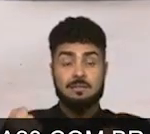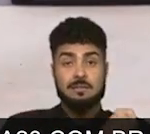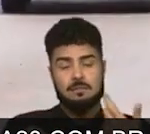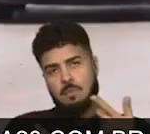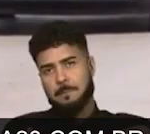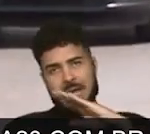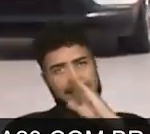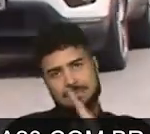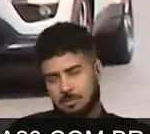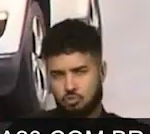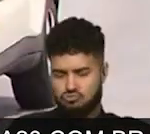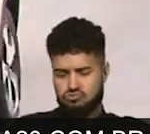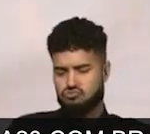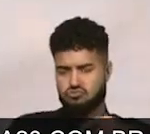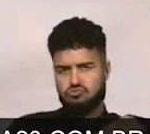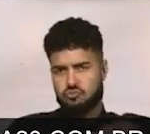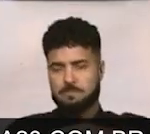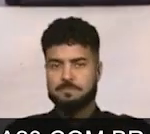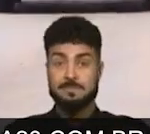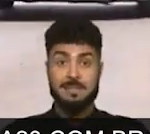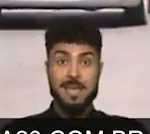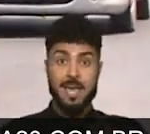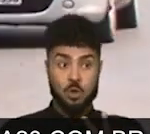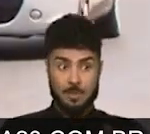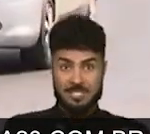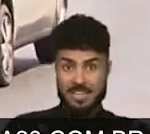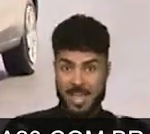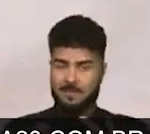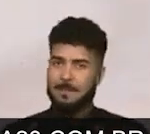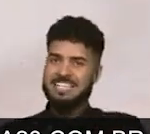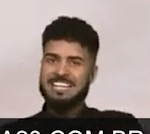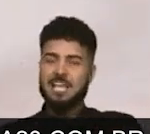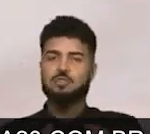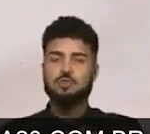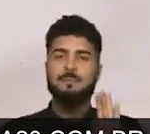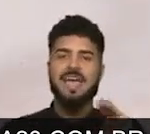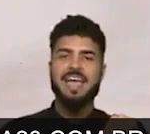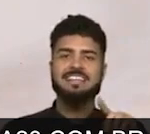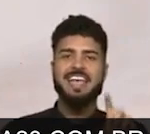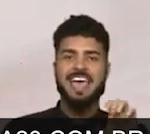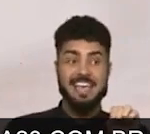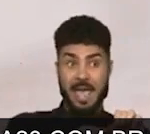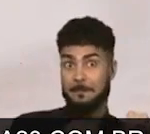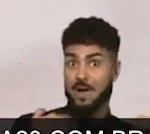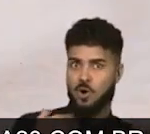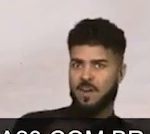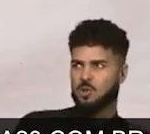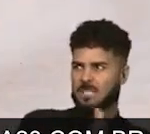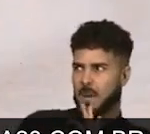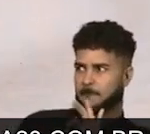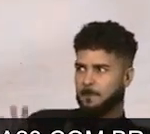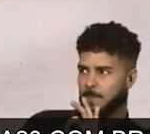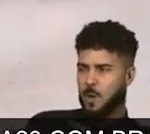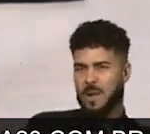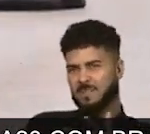dois ministérios vão fechar uma parceria com o BNDES. O banco vai ajudar na concepção de projetos de qualificação de transporte